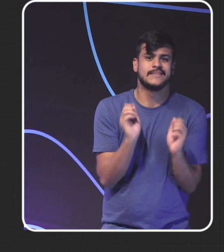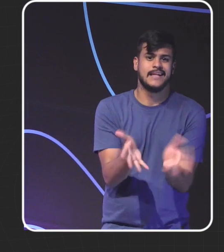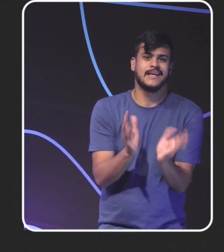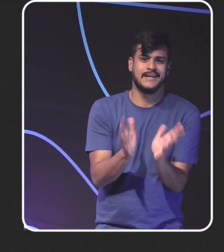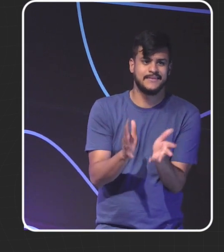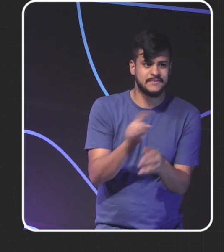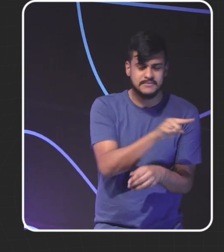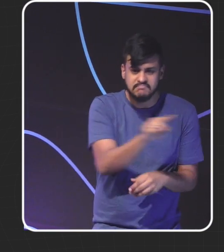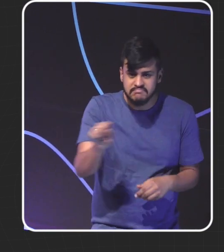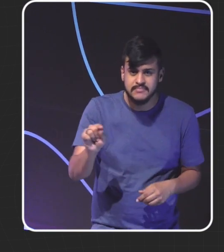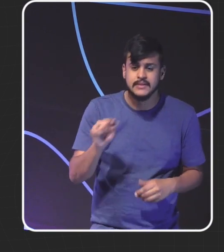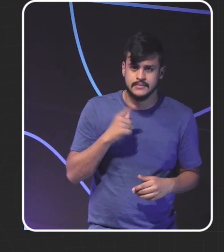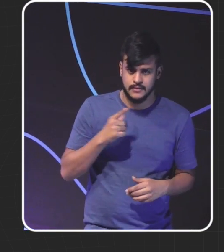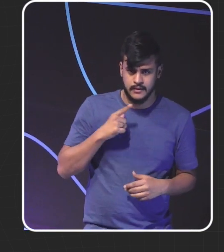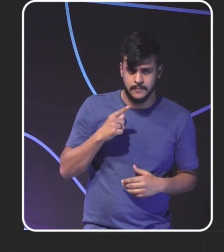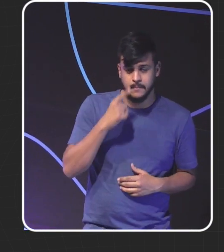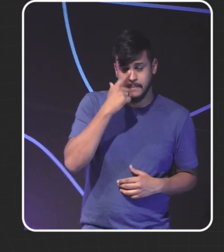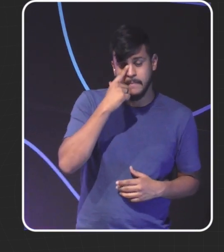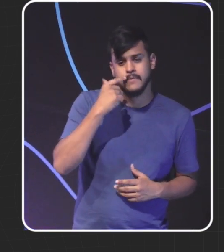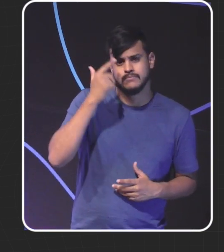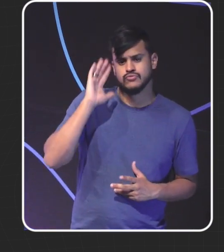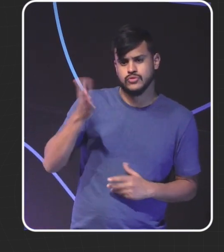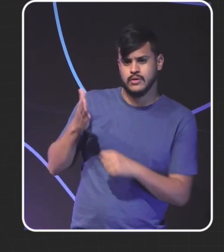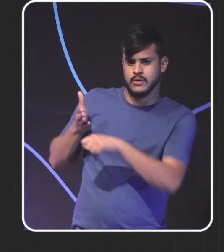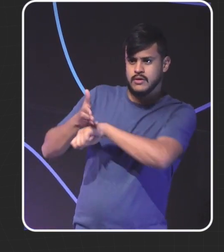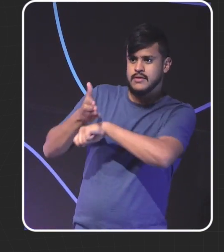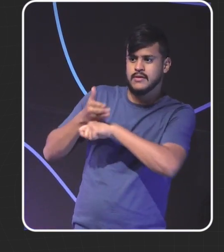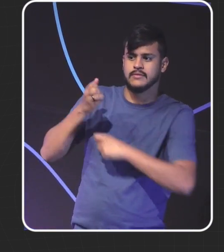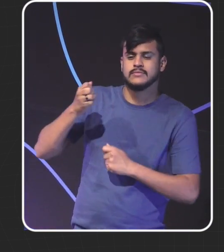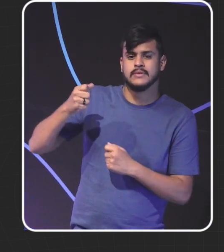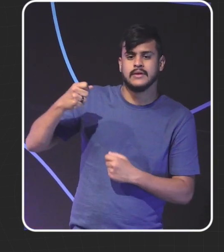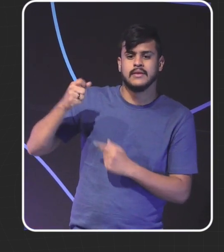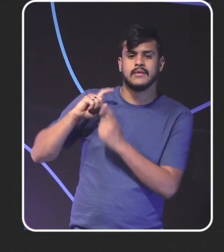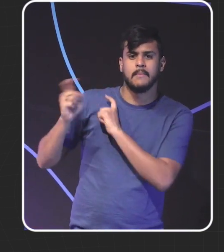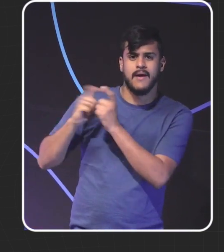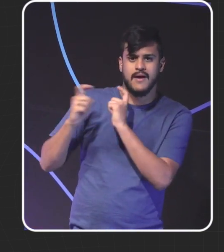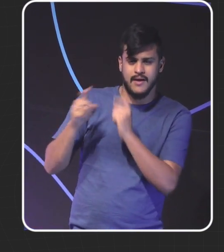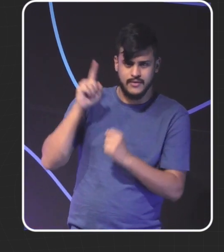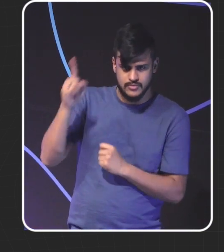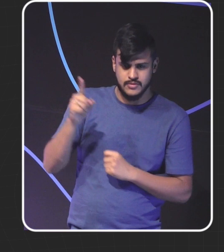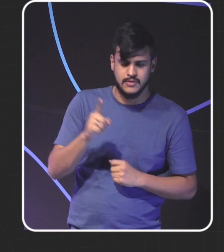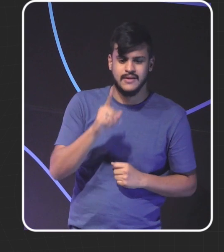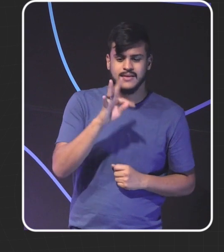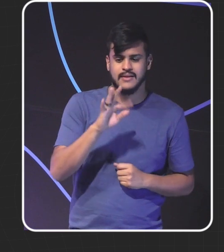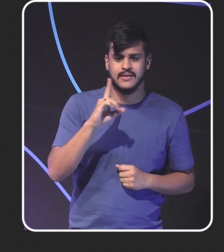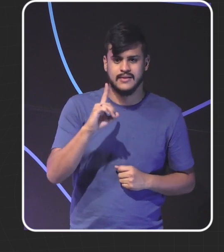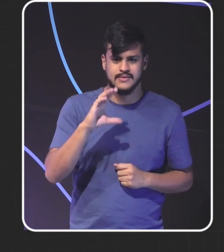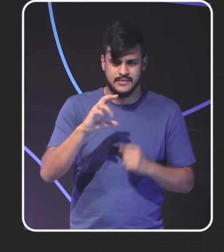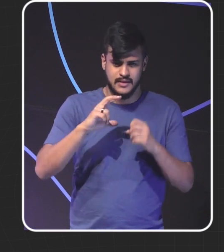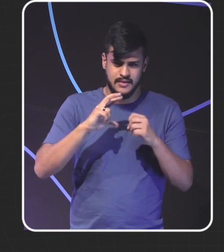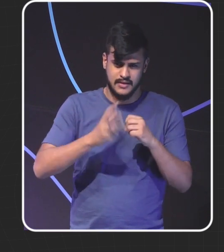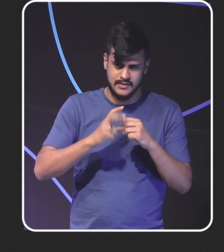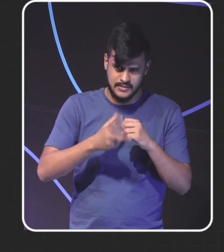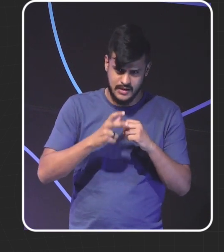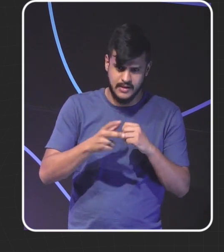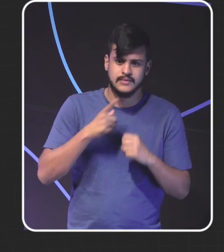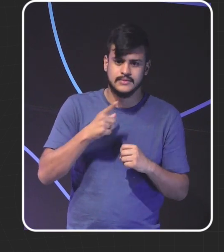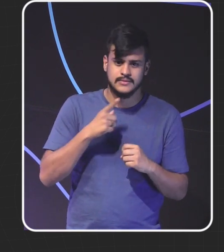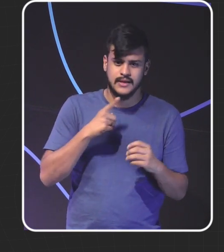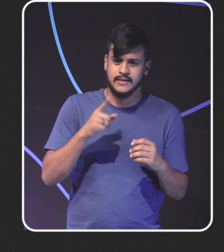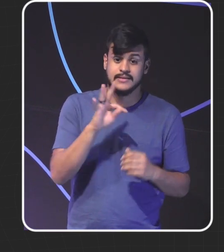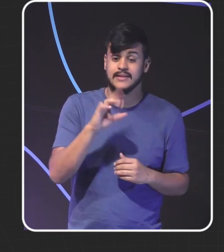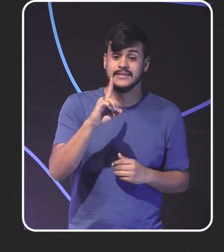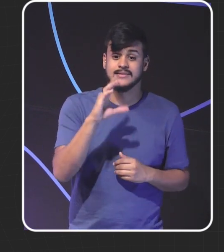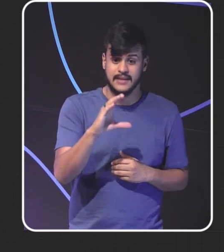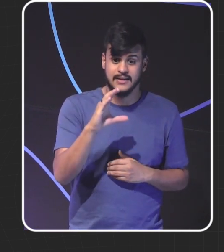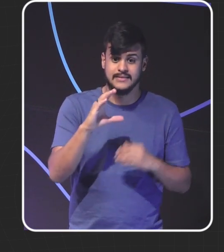sinais, eu participei de um debate com o pessoal foi no TDC, né, a gente falando também sobre inteligência